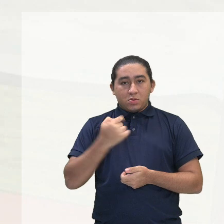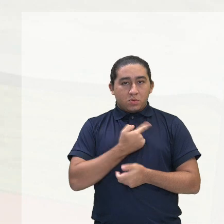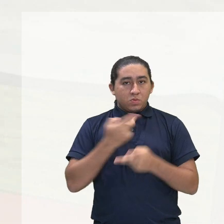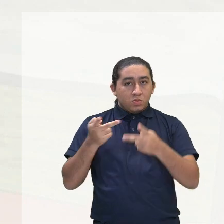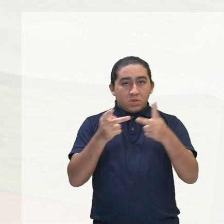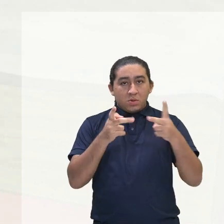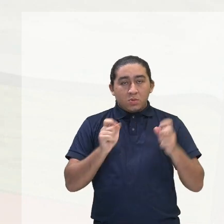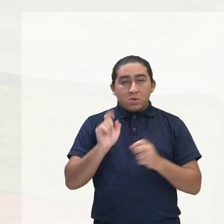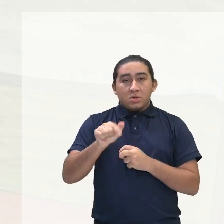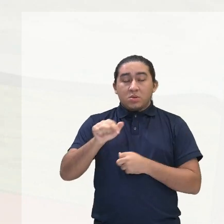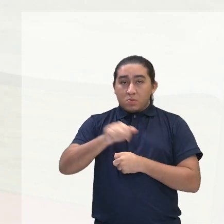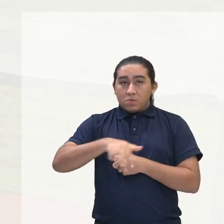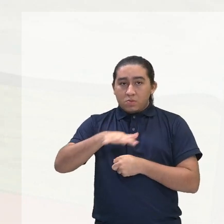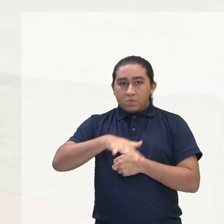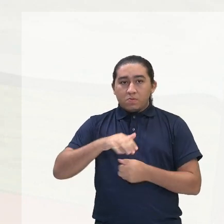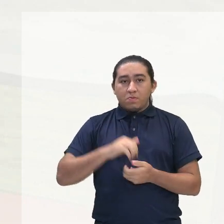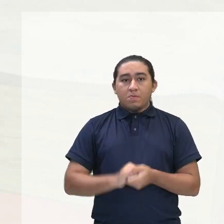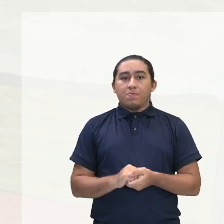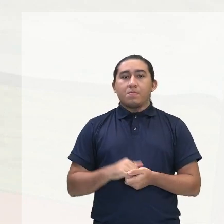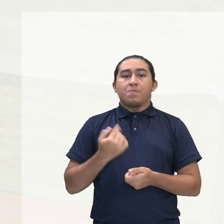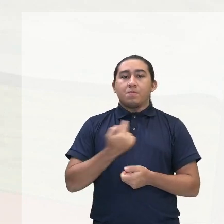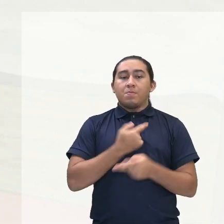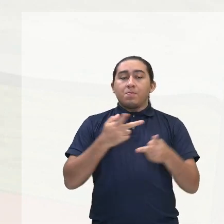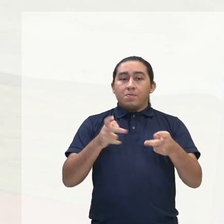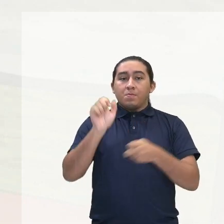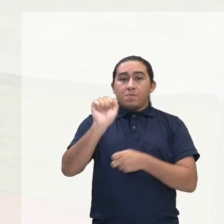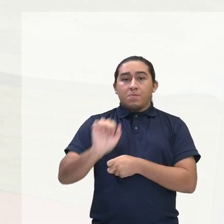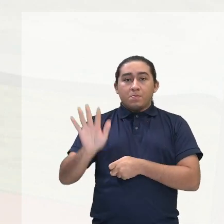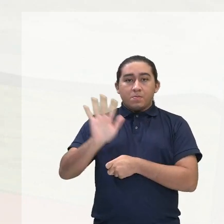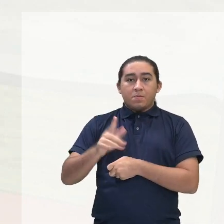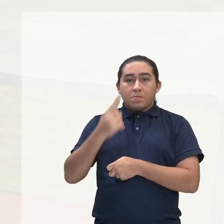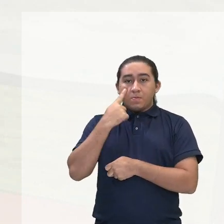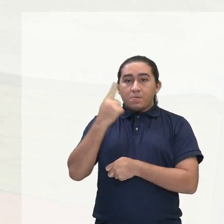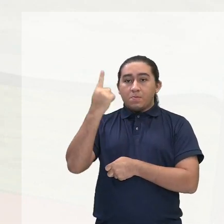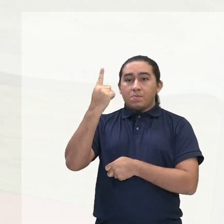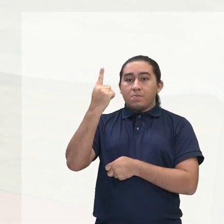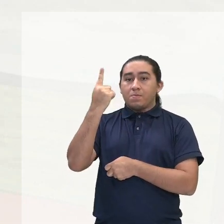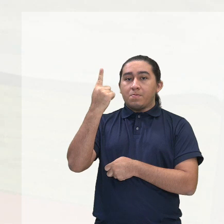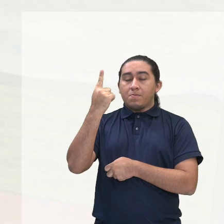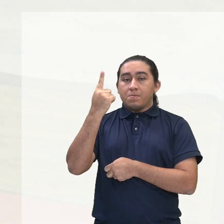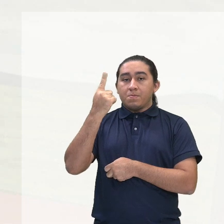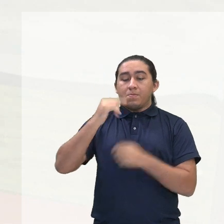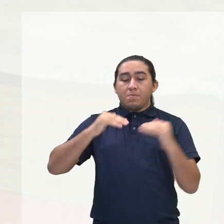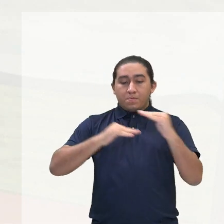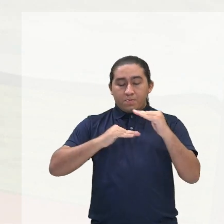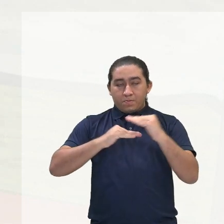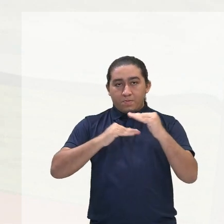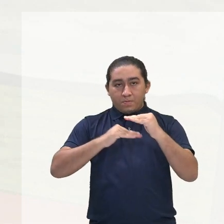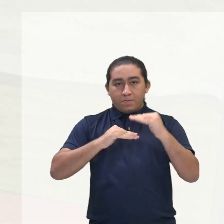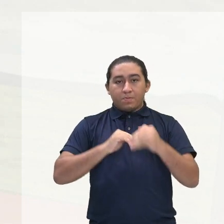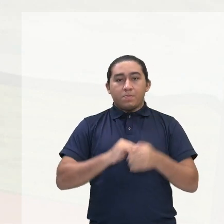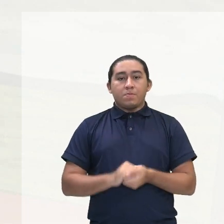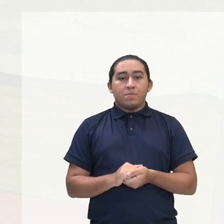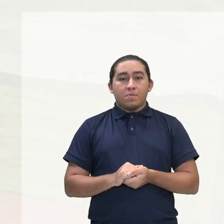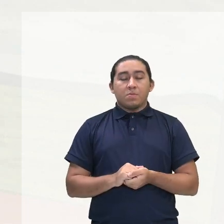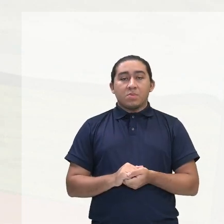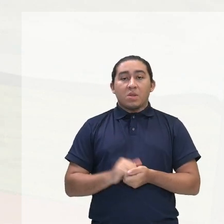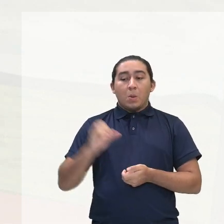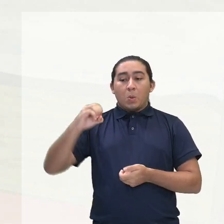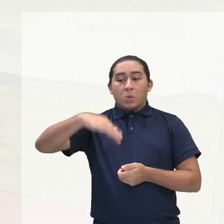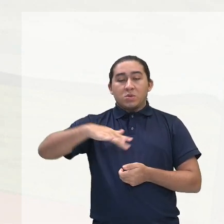da Cordilheira dos Andes, tá? Então a gente observa nessa imagem o encontro dessas duas placas, uma placa oceânica com uma